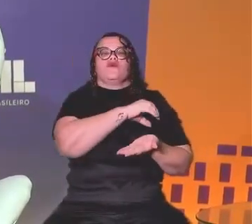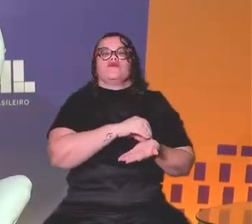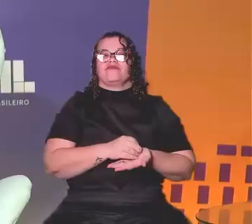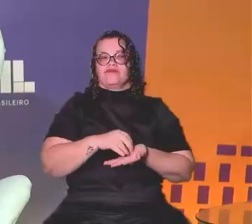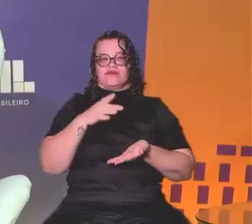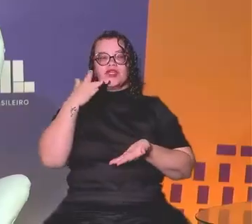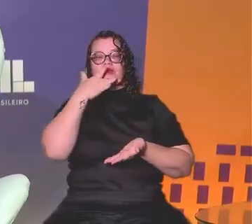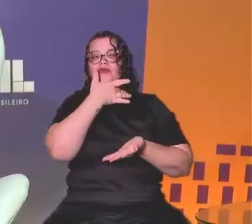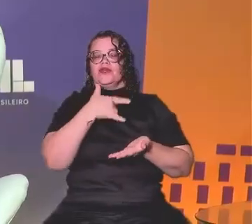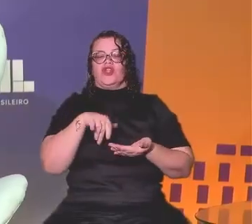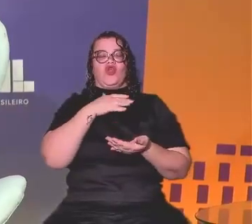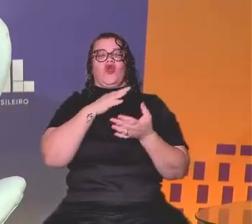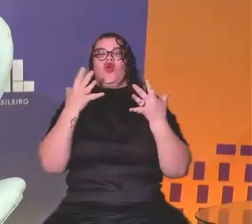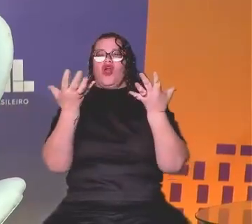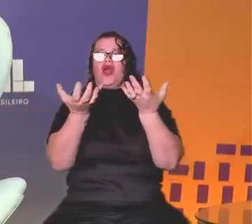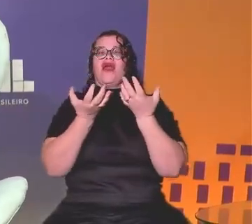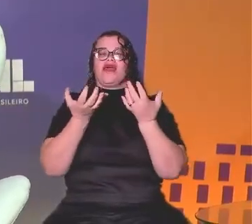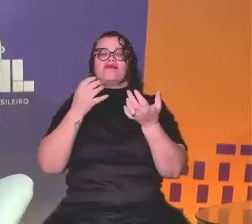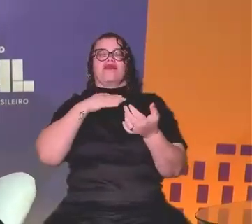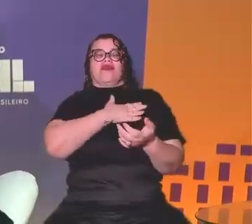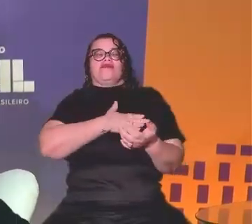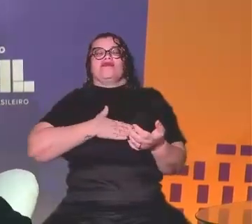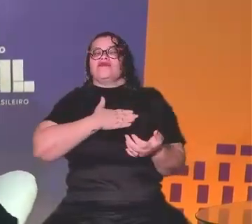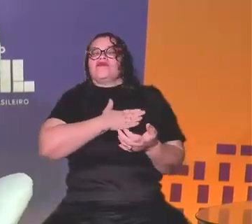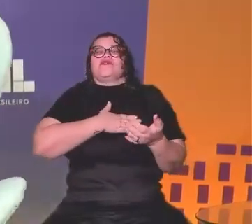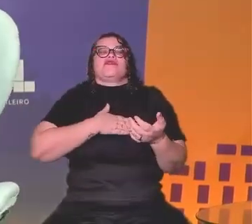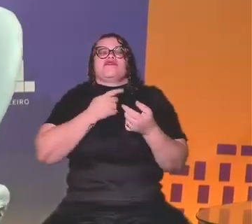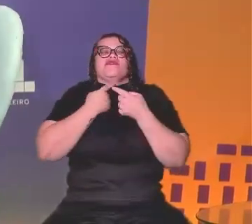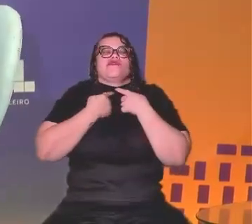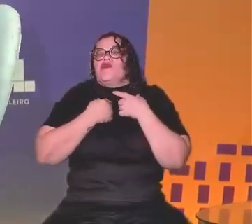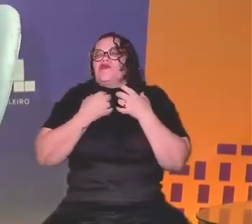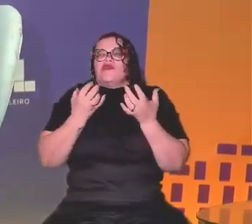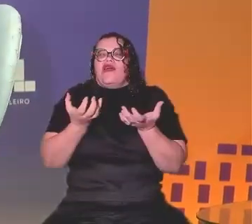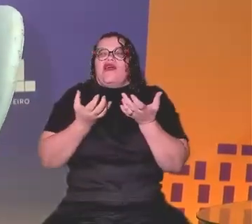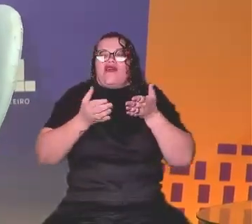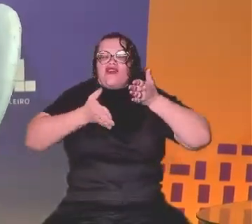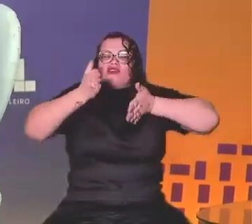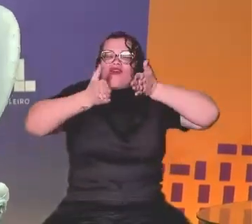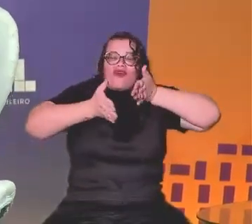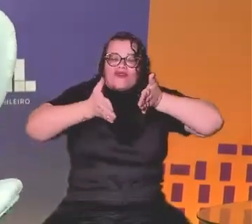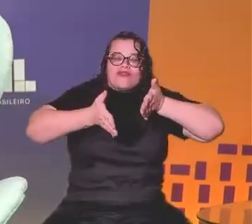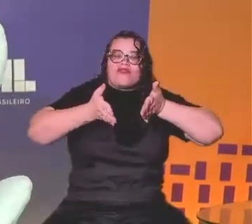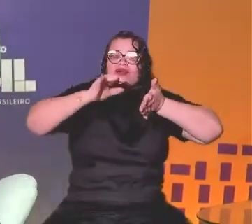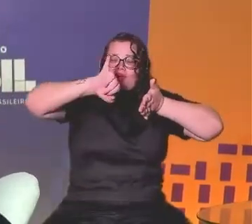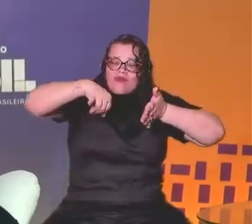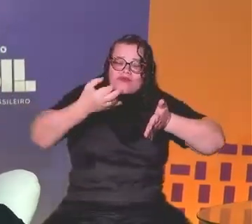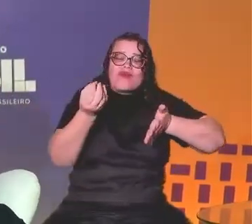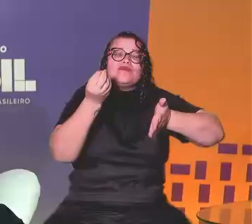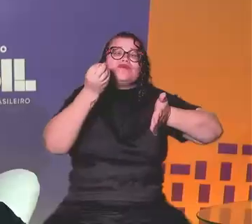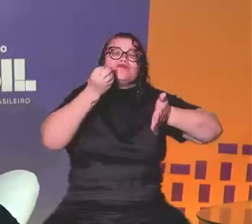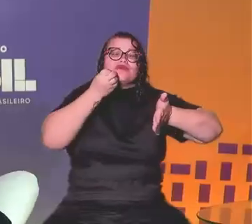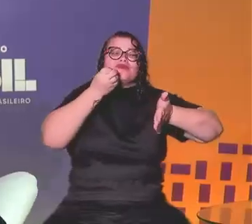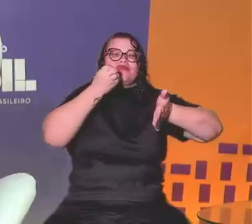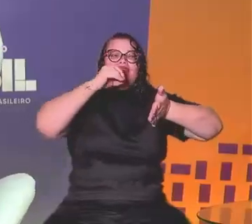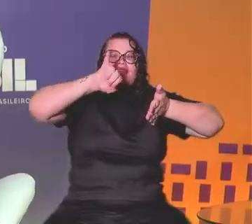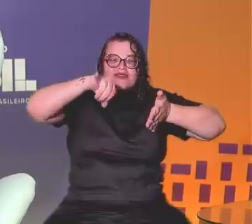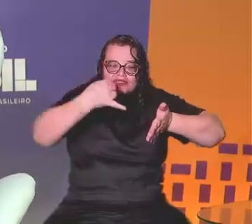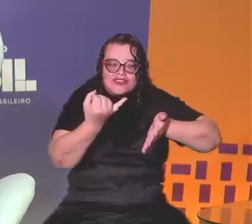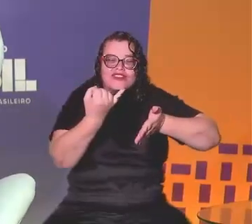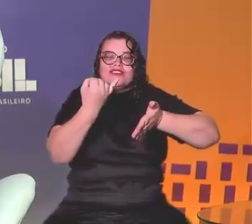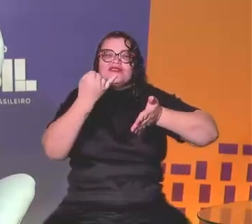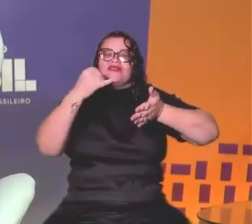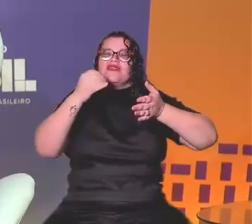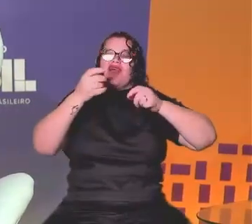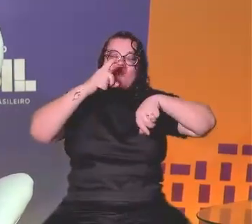assim, tudo que é prazeroso dure o máximo de tempo possível, para a gente aproveitar o nosso tempo. Porque o que a gente faz com o